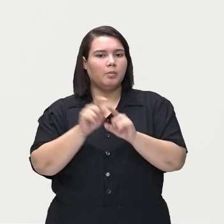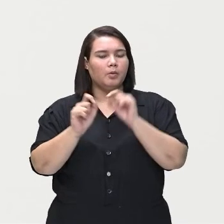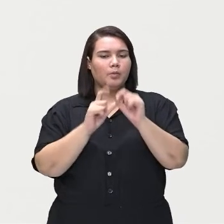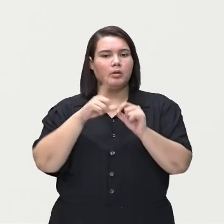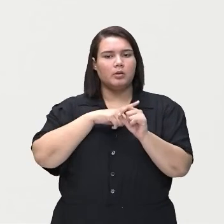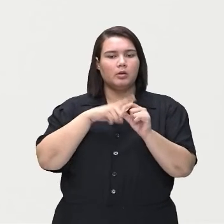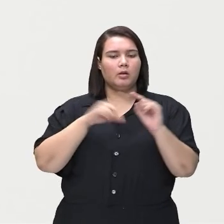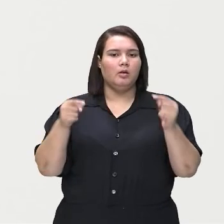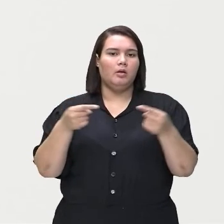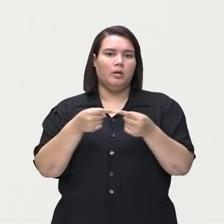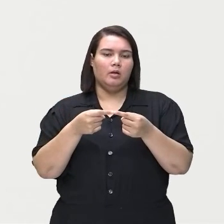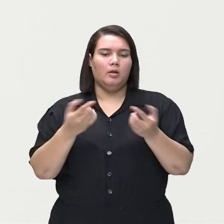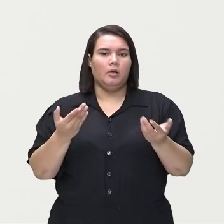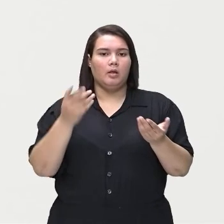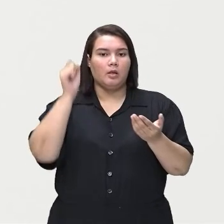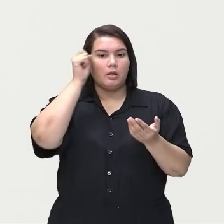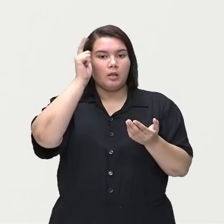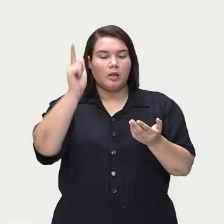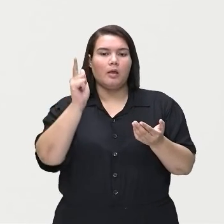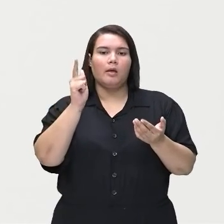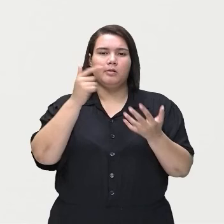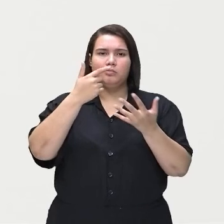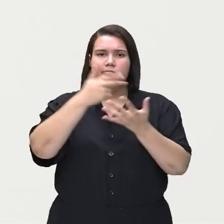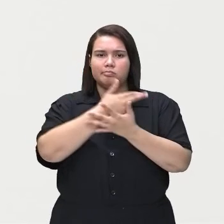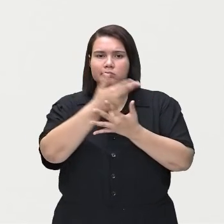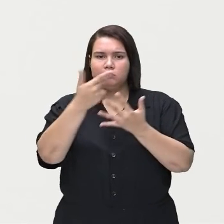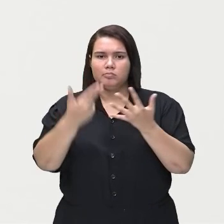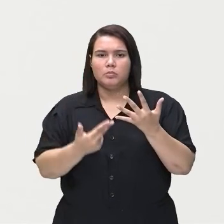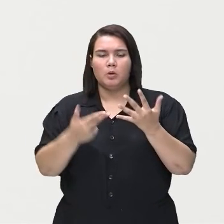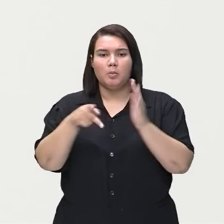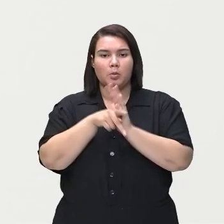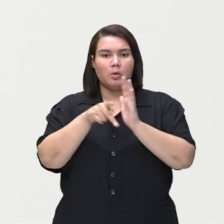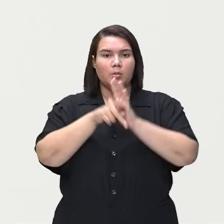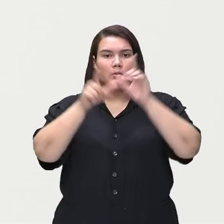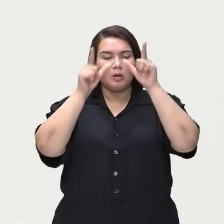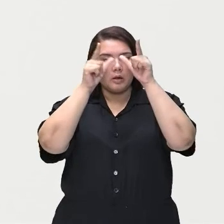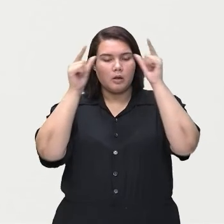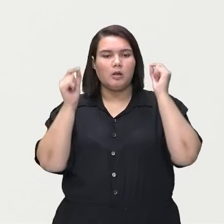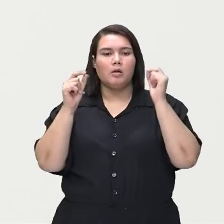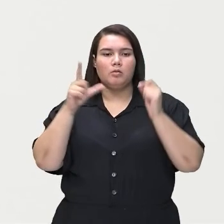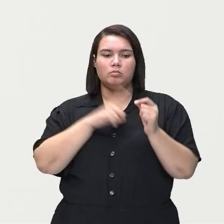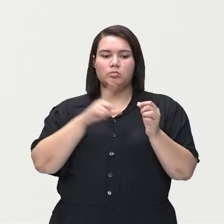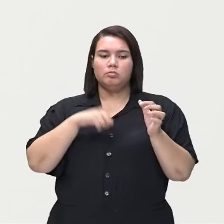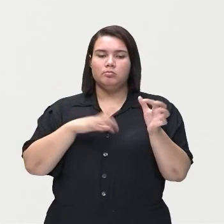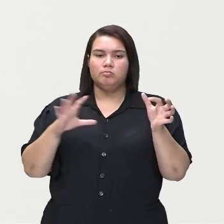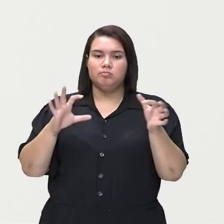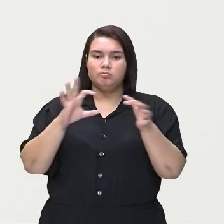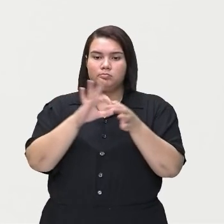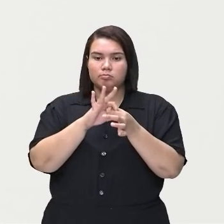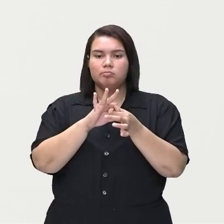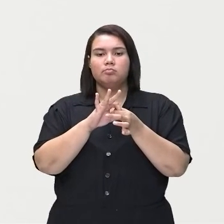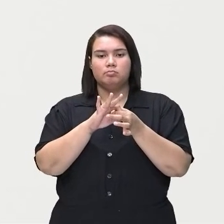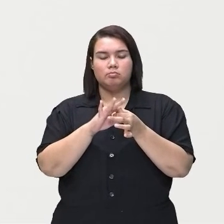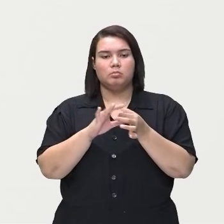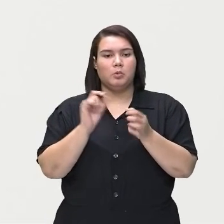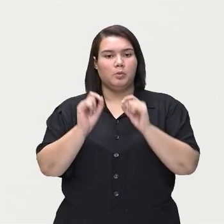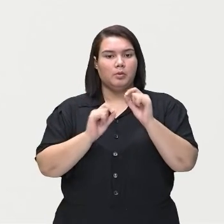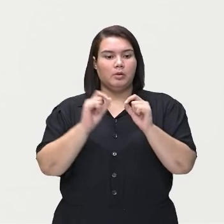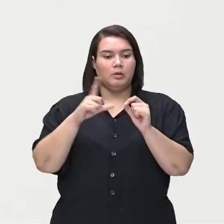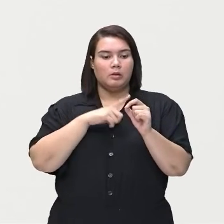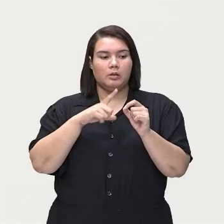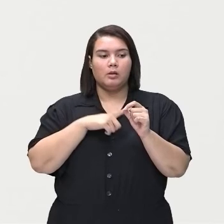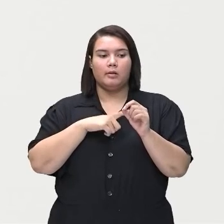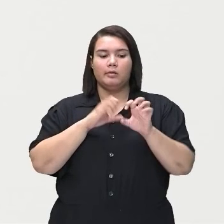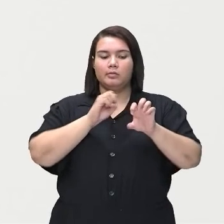algumas ideias morais dos gregos foram atreladas aí, foram agregadas e